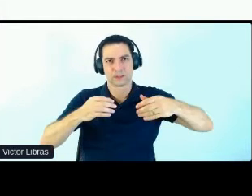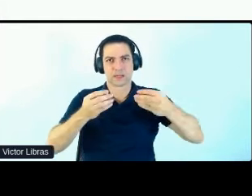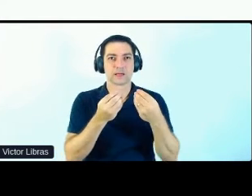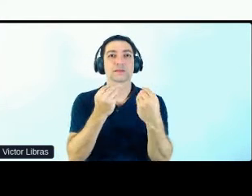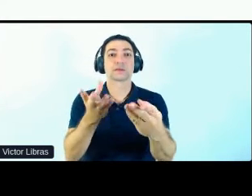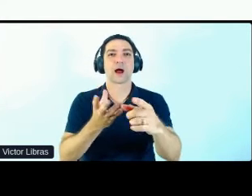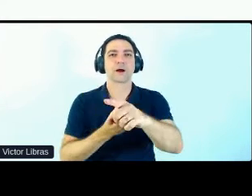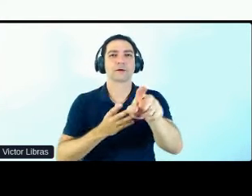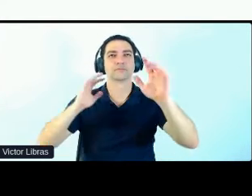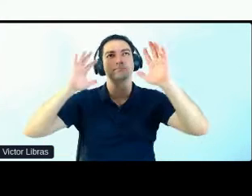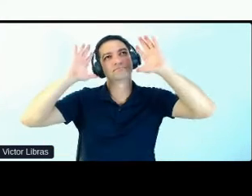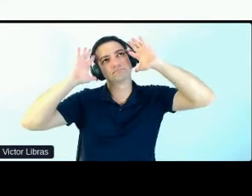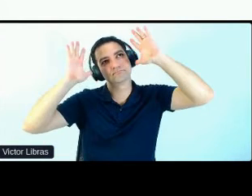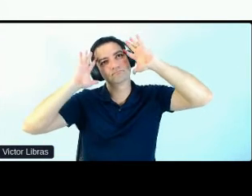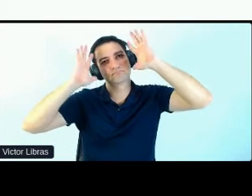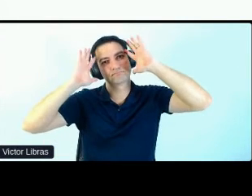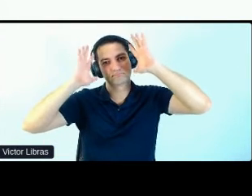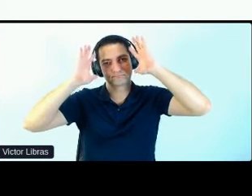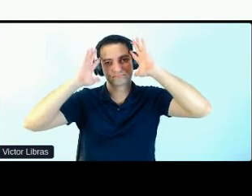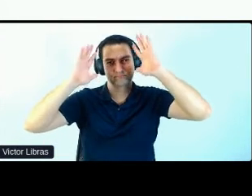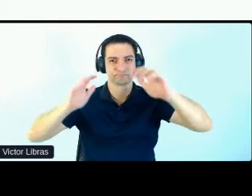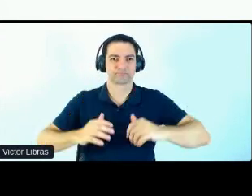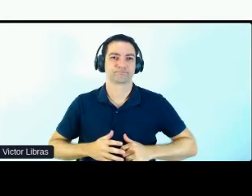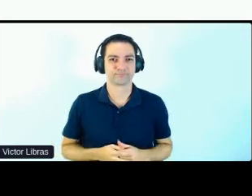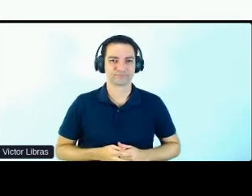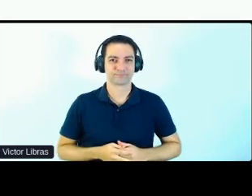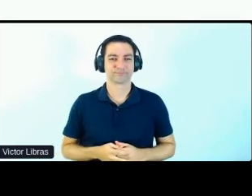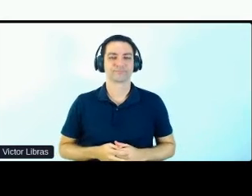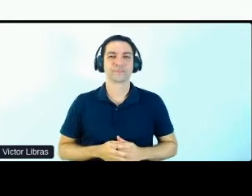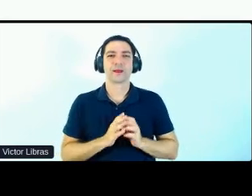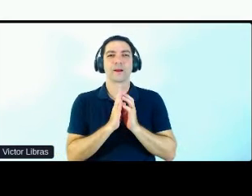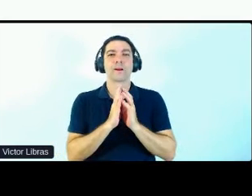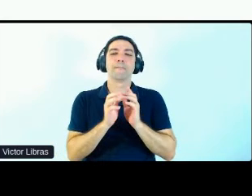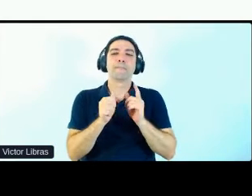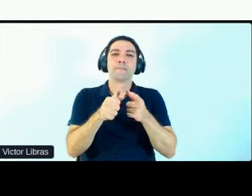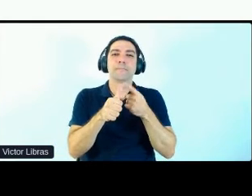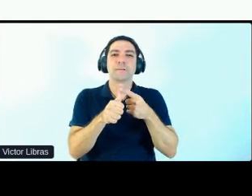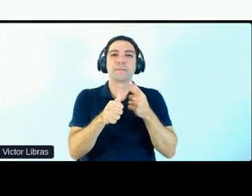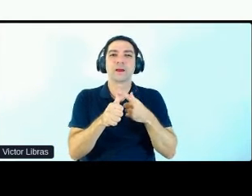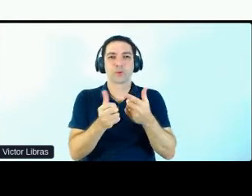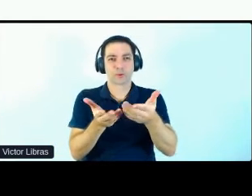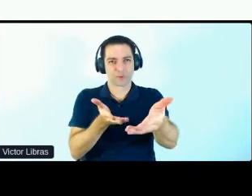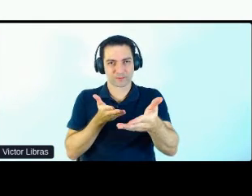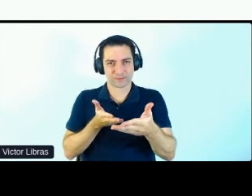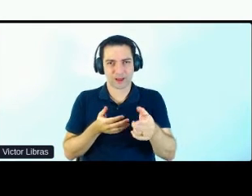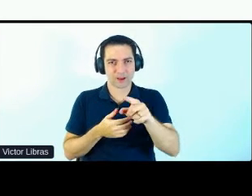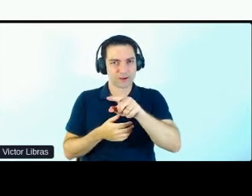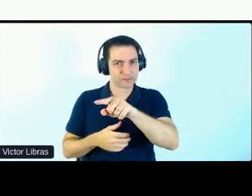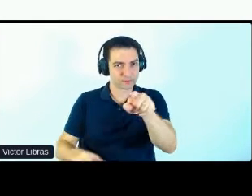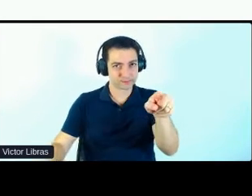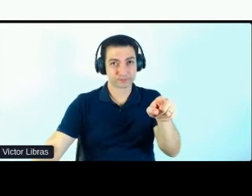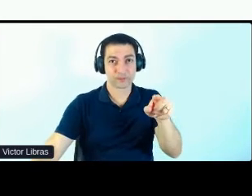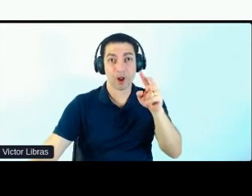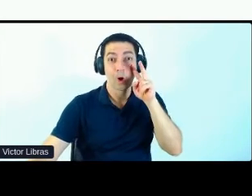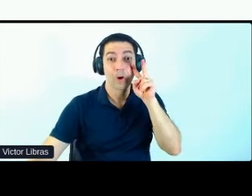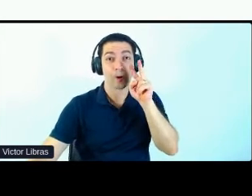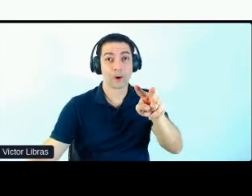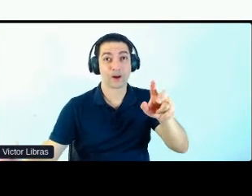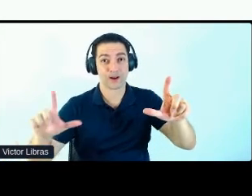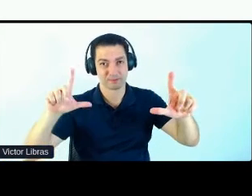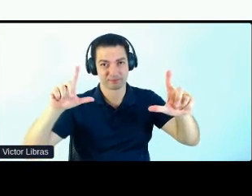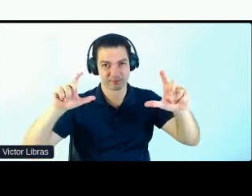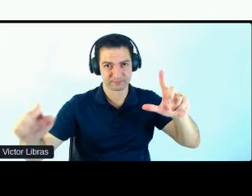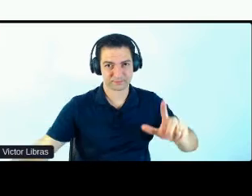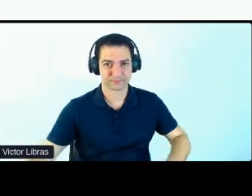Então, bora lá, né, gente? A gente quer convidar primeiro todo mundo a olhar para essa imagem e tirar suas conclusões aí, né? E